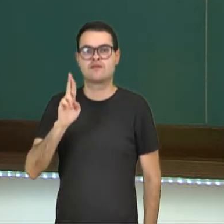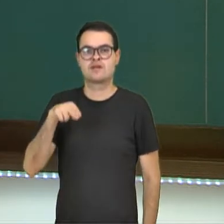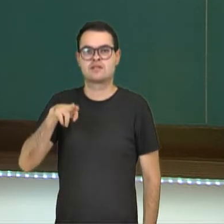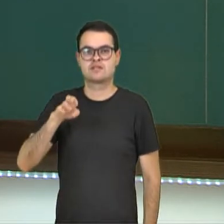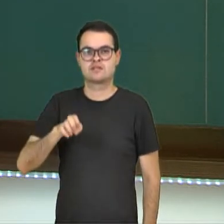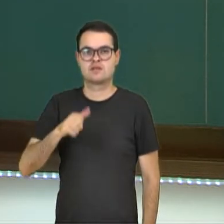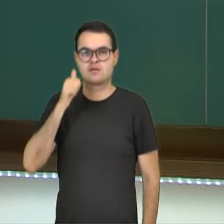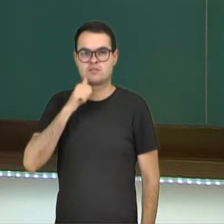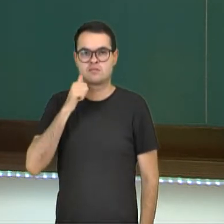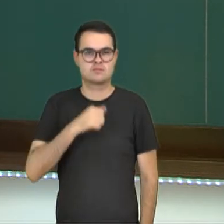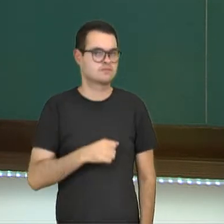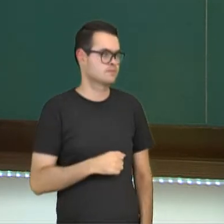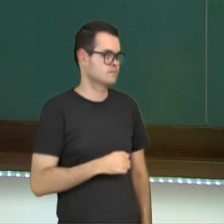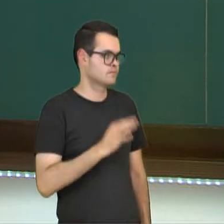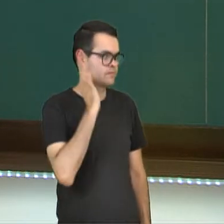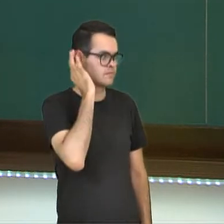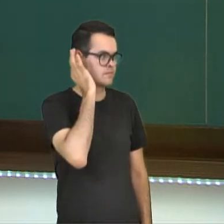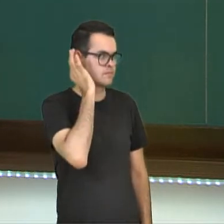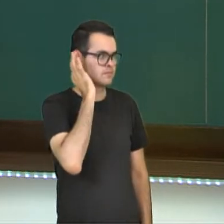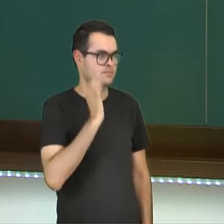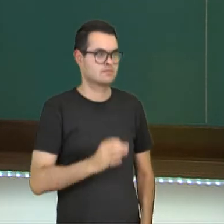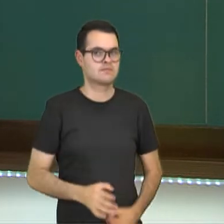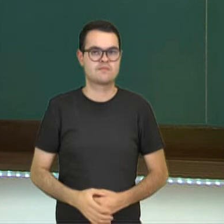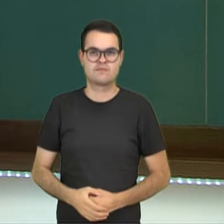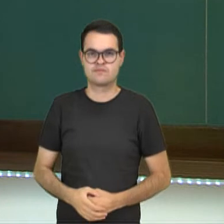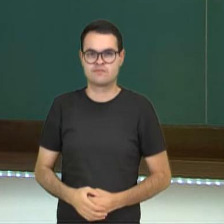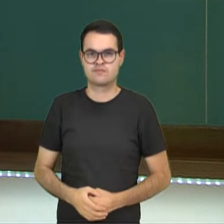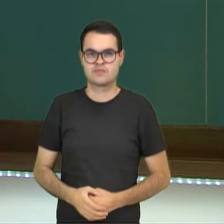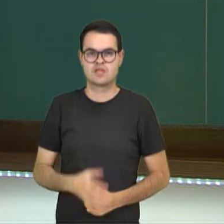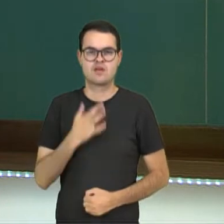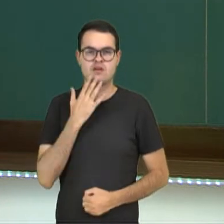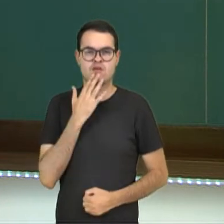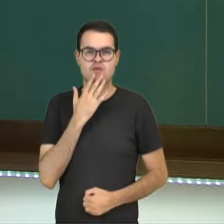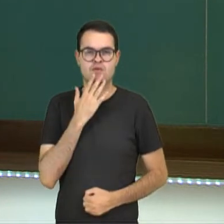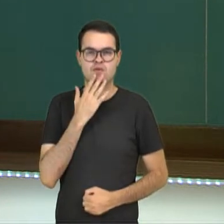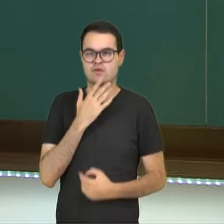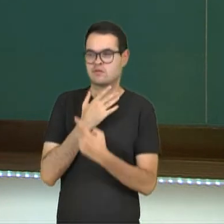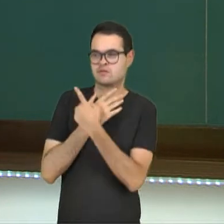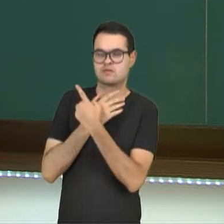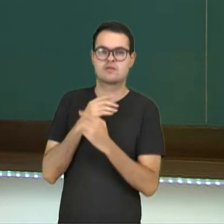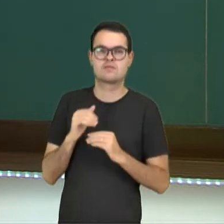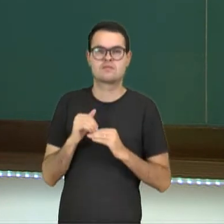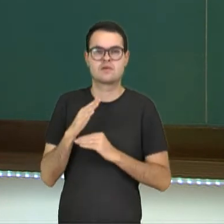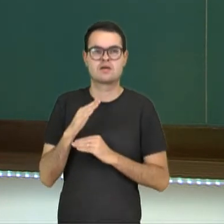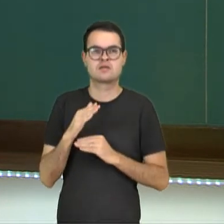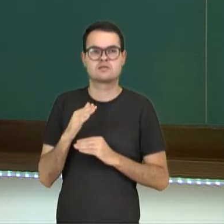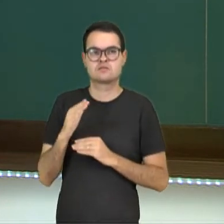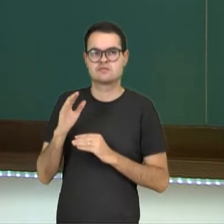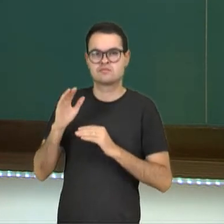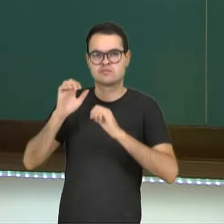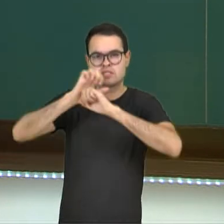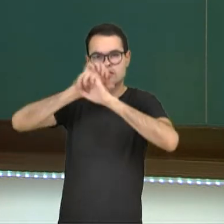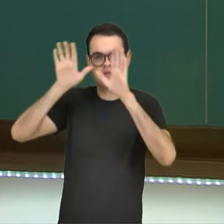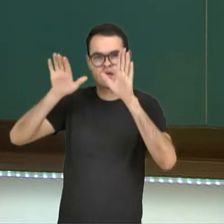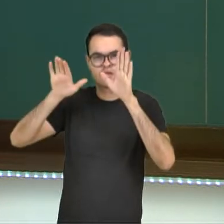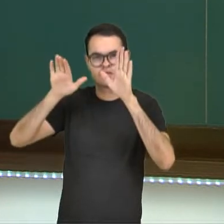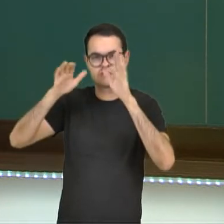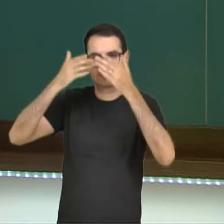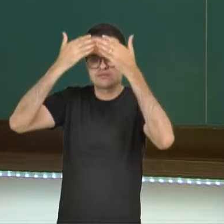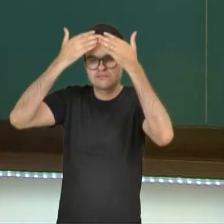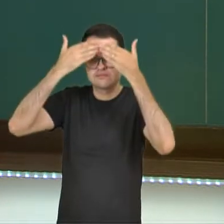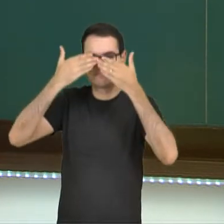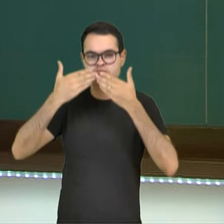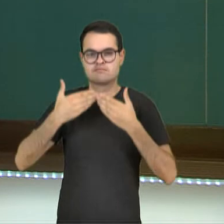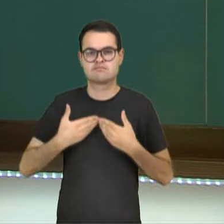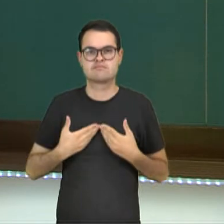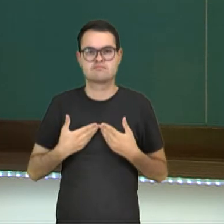do brinco de pérolas. É interessante, as suas cores, a sua pintura eram mais límpidas, mais claras, para